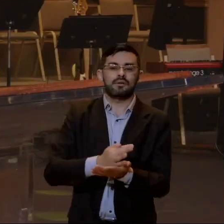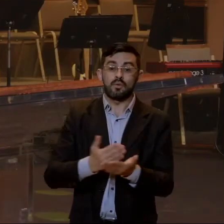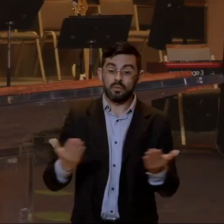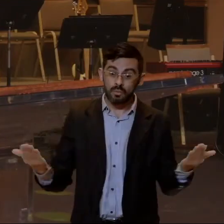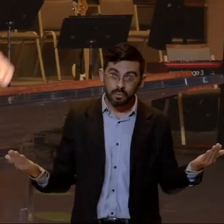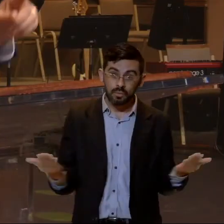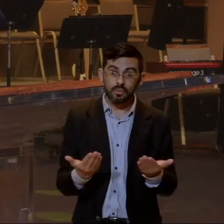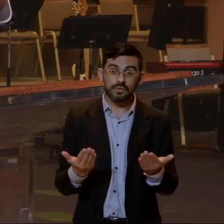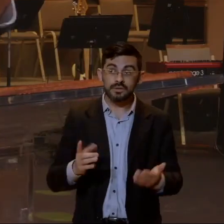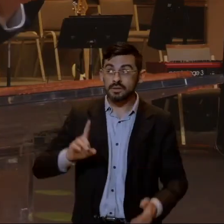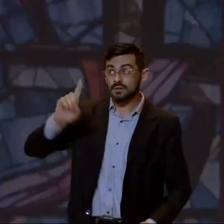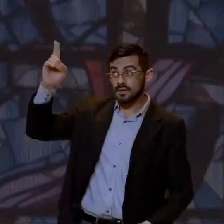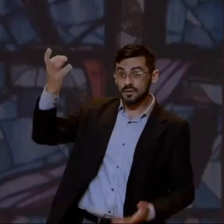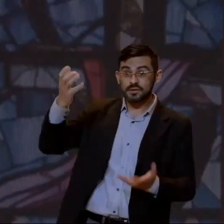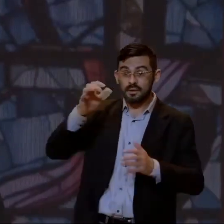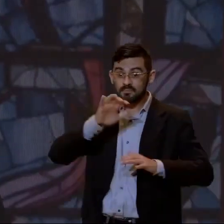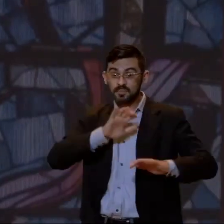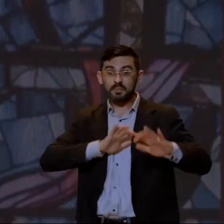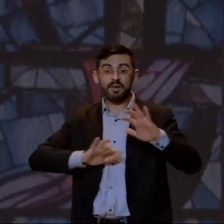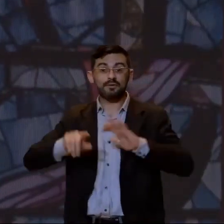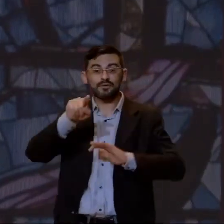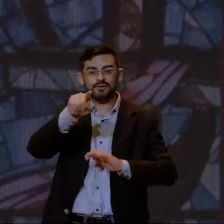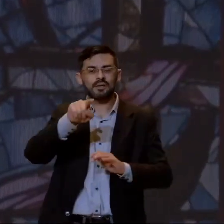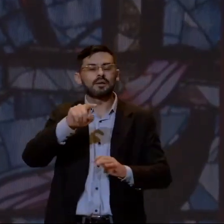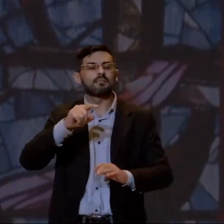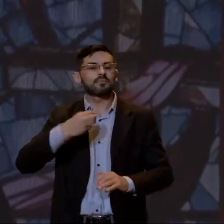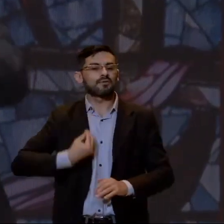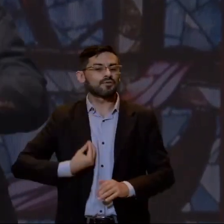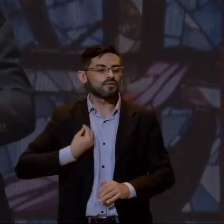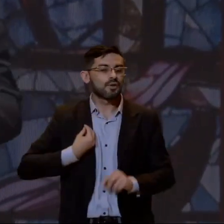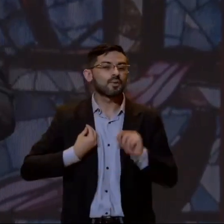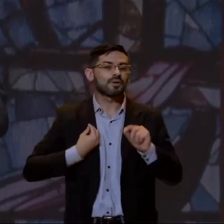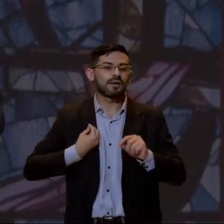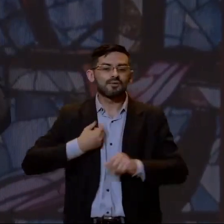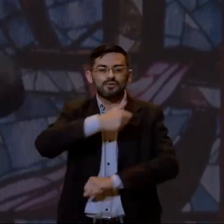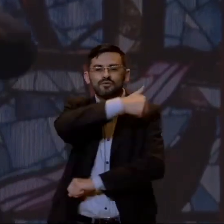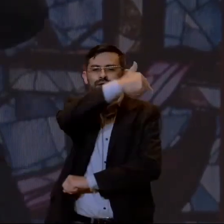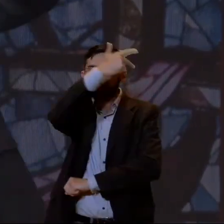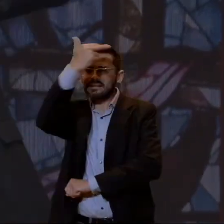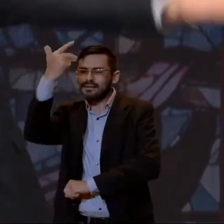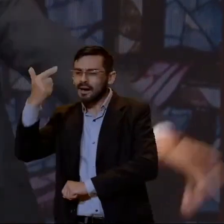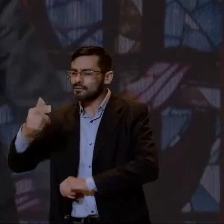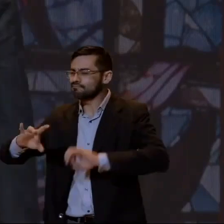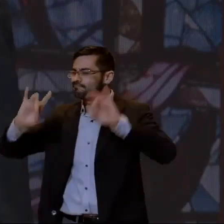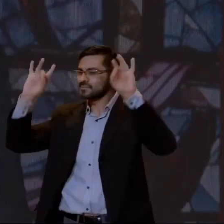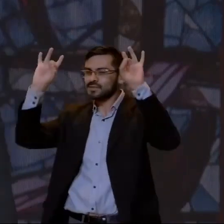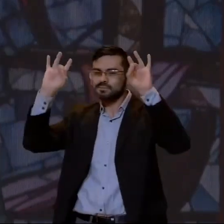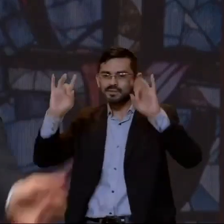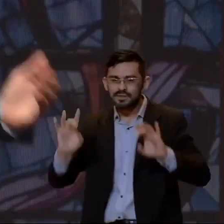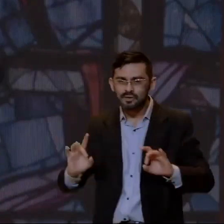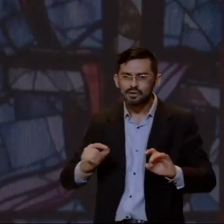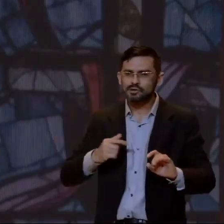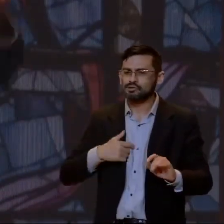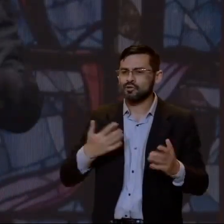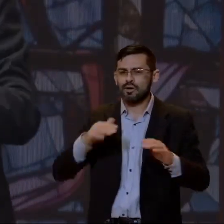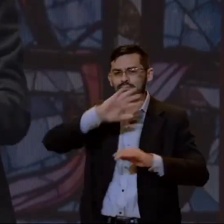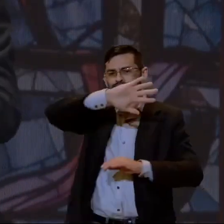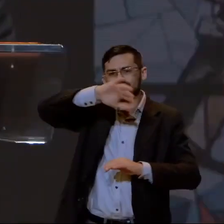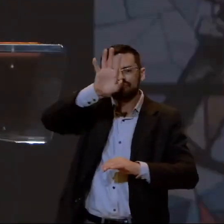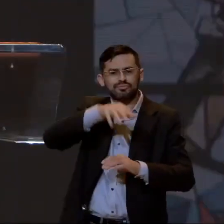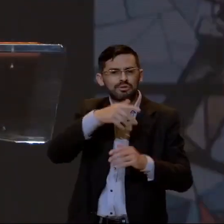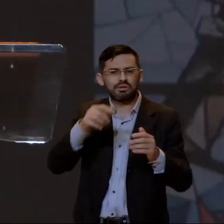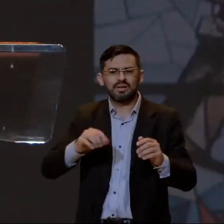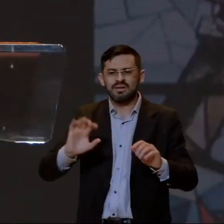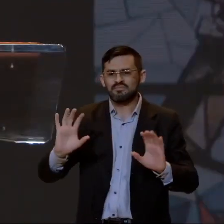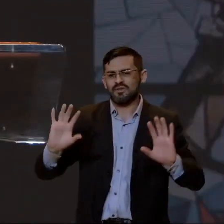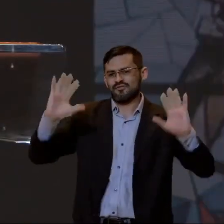Hoje, Deus quer preparar você para viver um Natal cheio de significado. Não mais uma folha no calendário, não mais uma